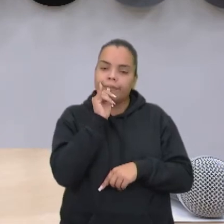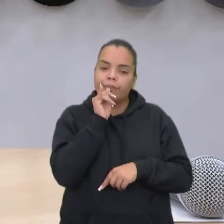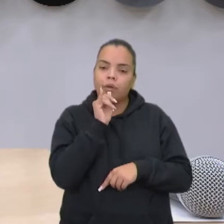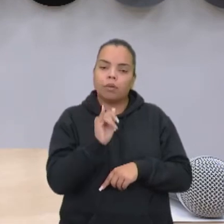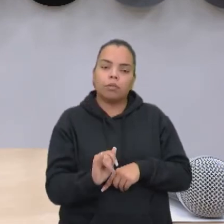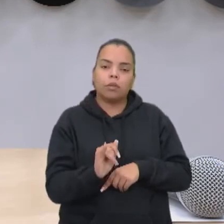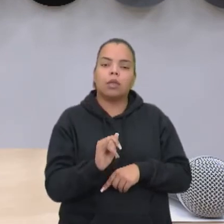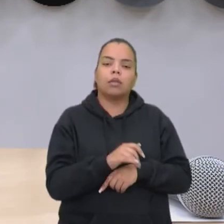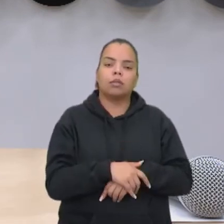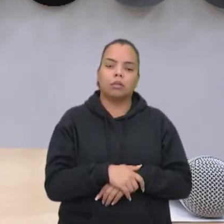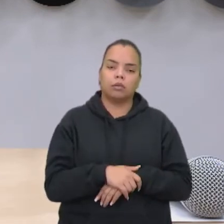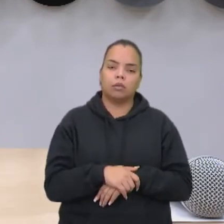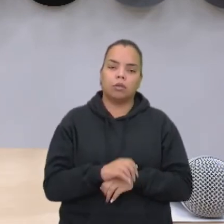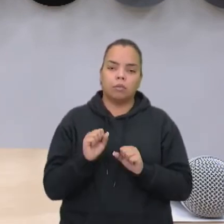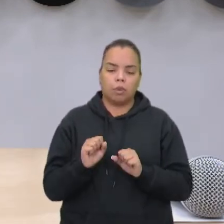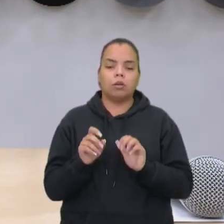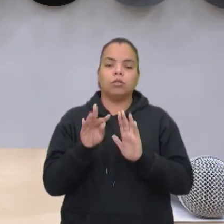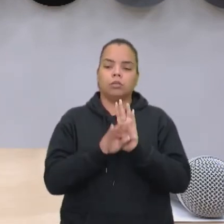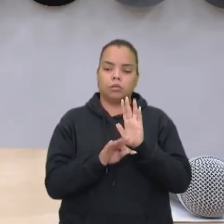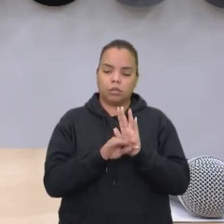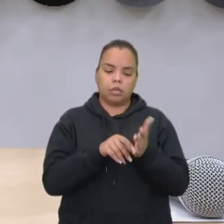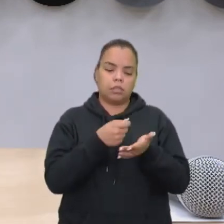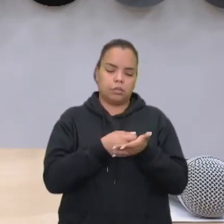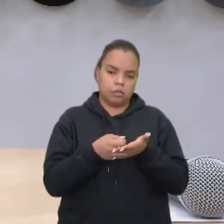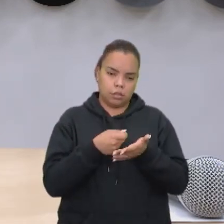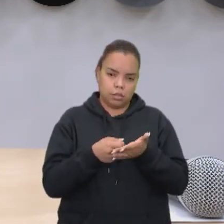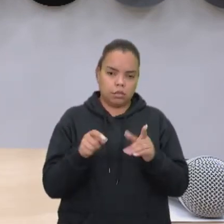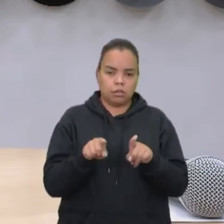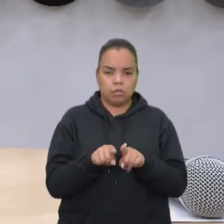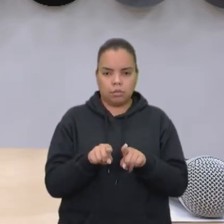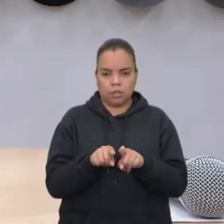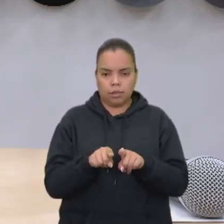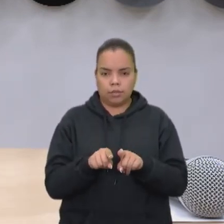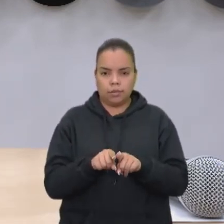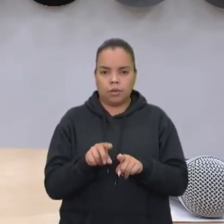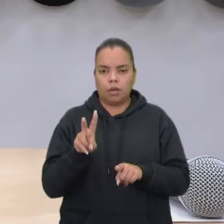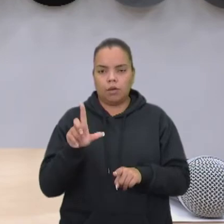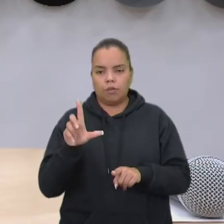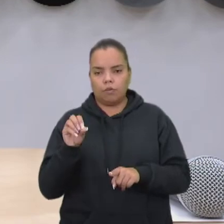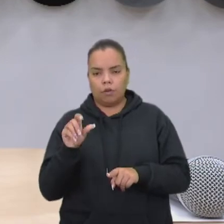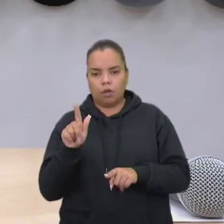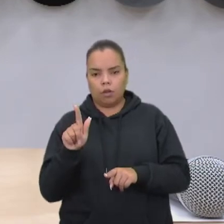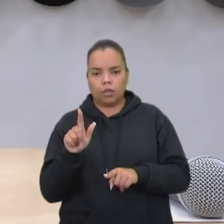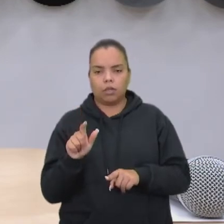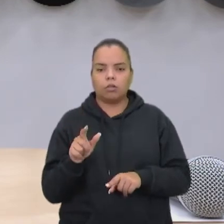falado no texto escrito, ser disposto no texto escrito, aí é o vlog, né? Então eu já